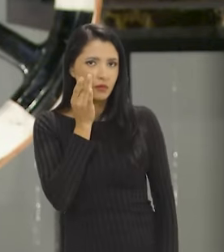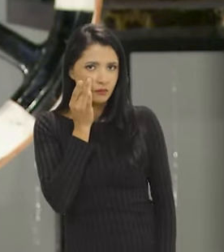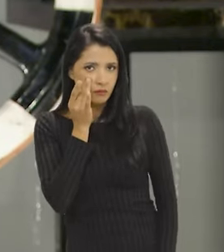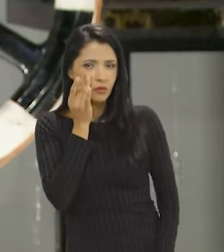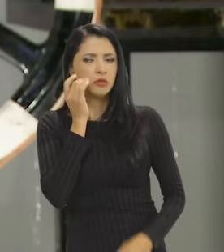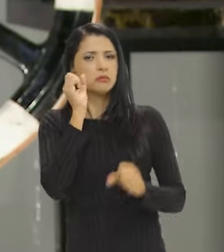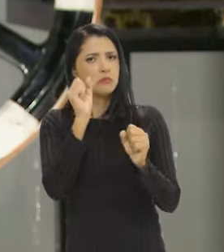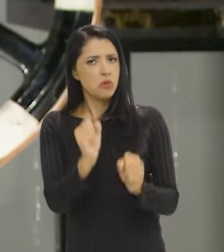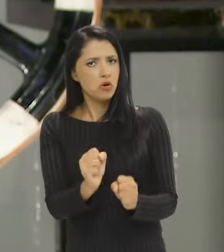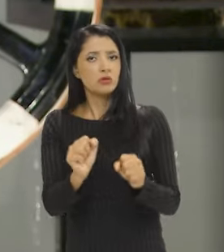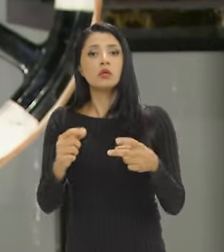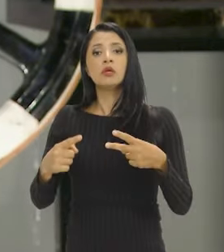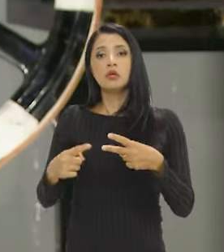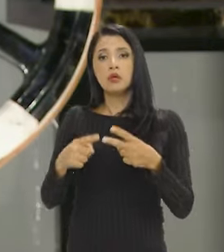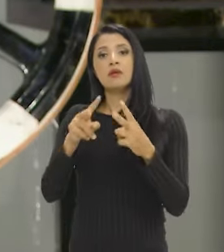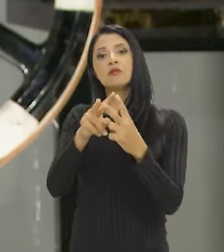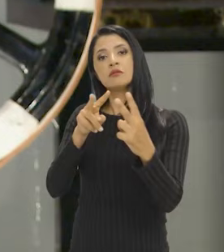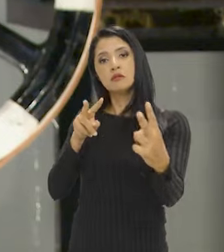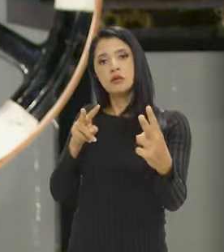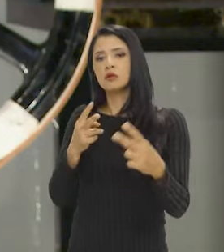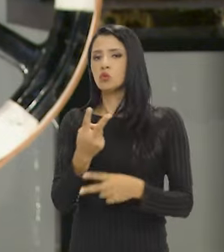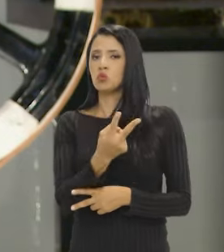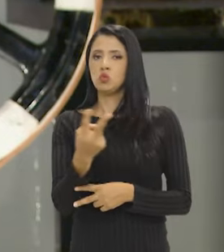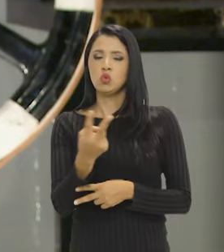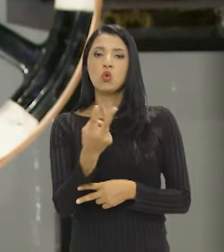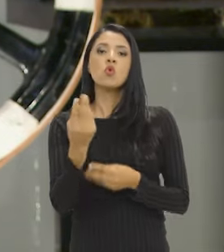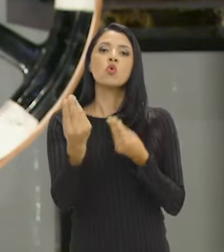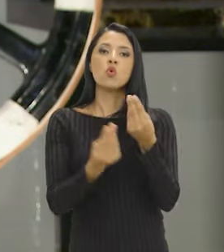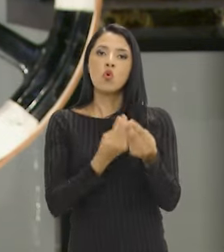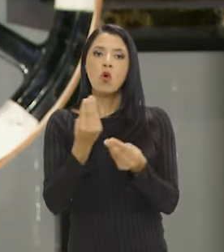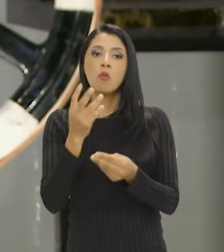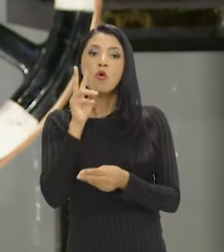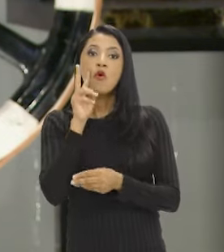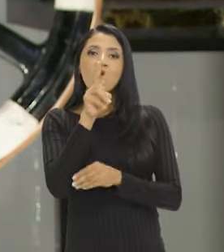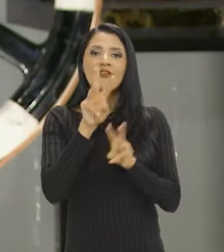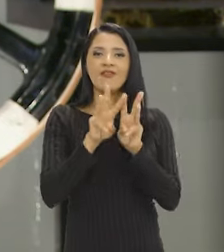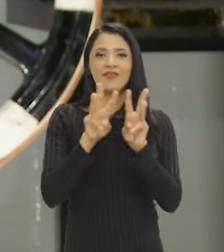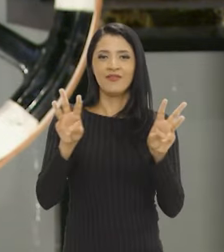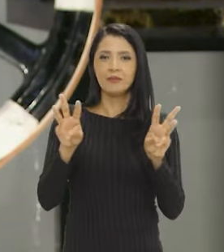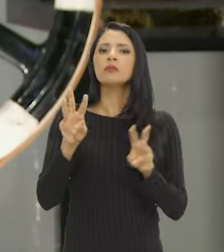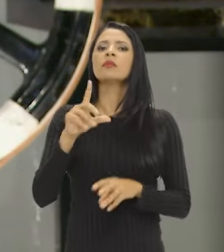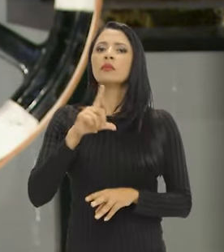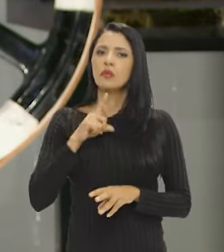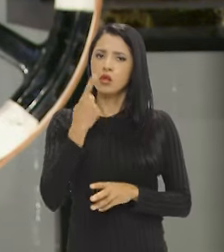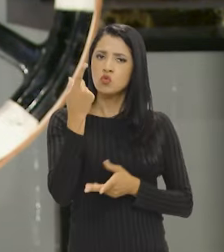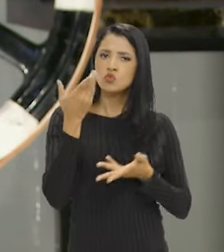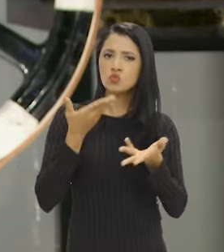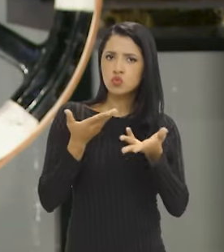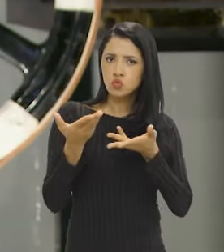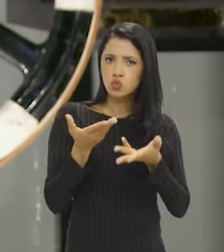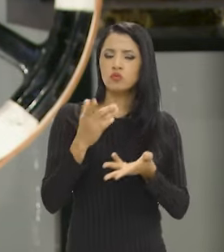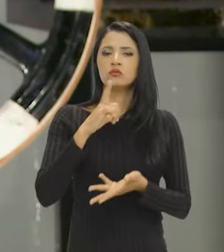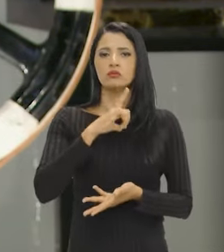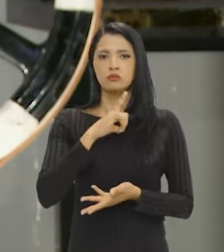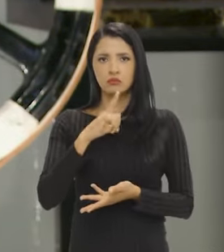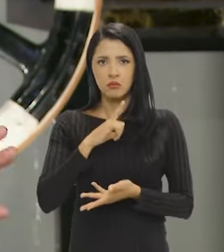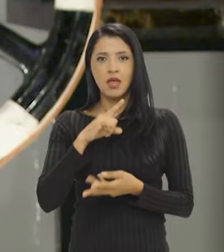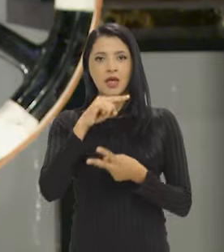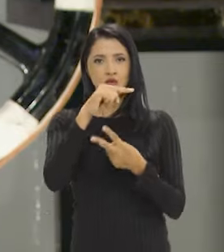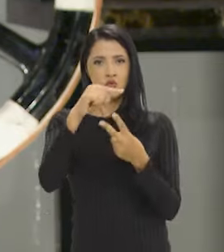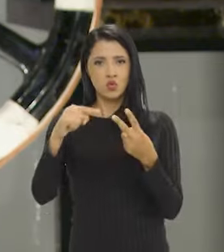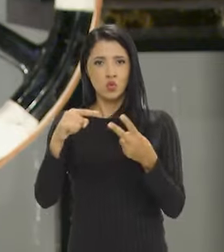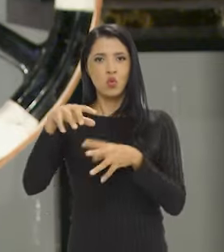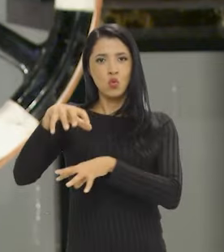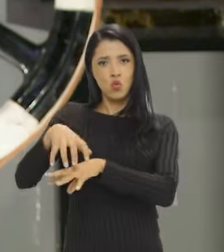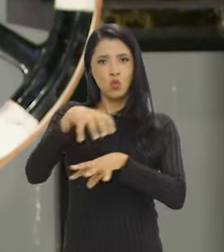presencialmente e à distância, por meio da consulta online. Existe um serviço nas